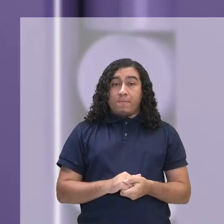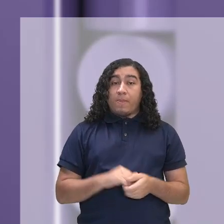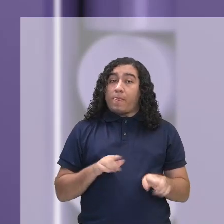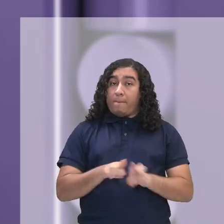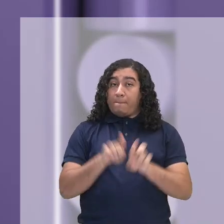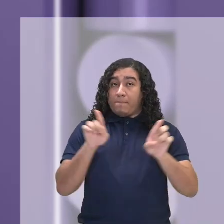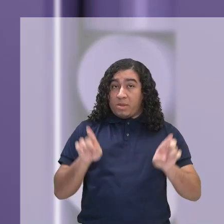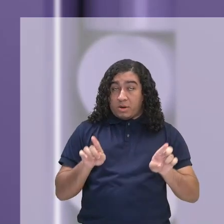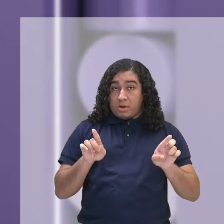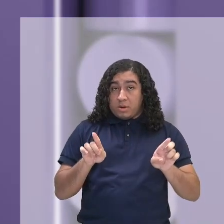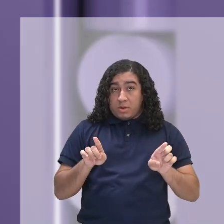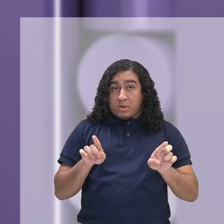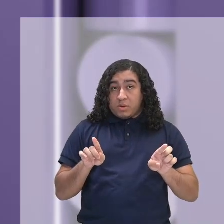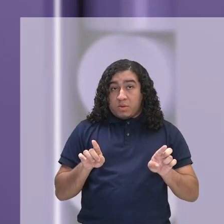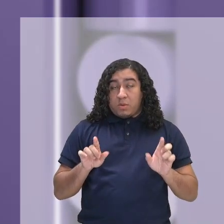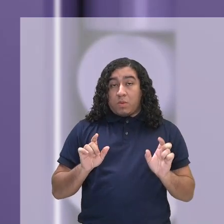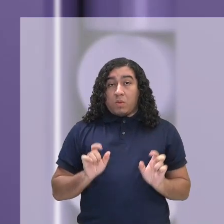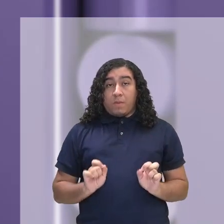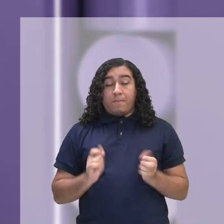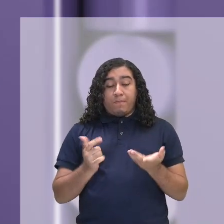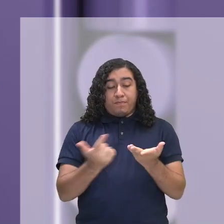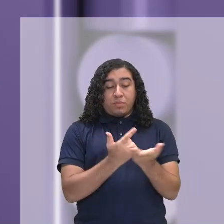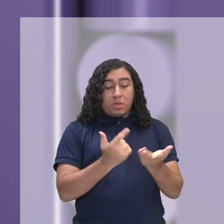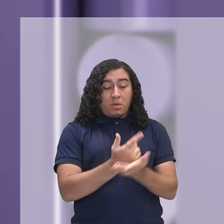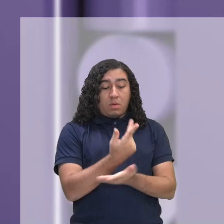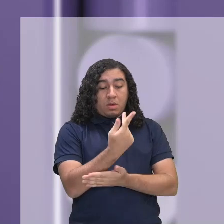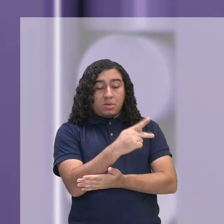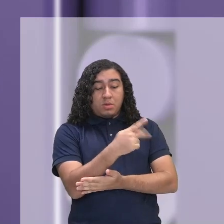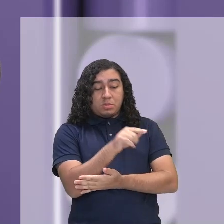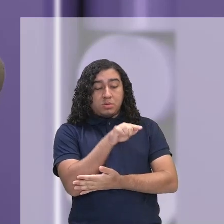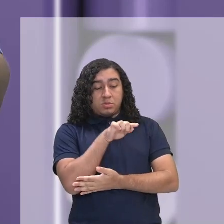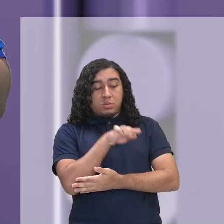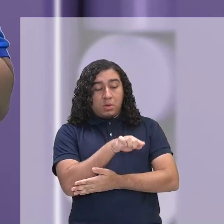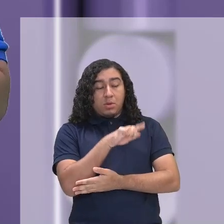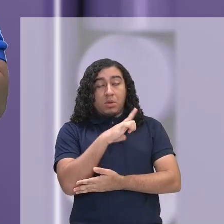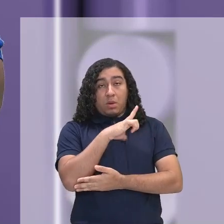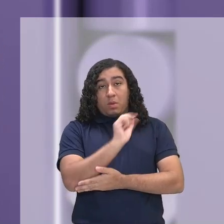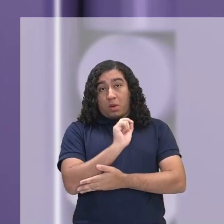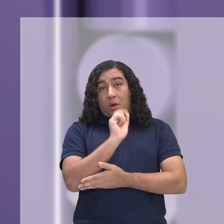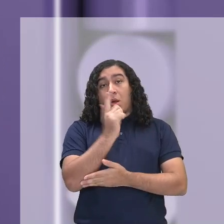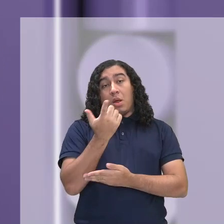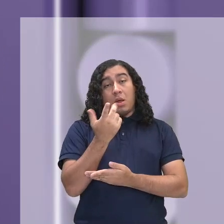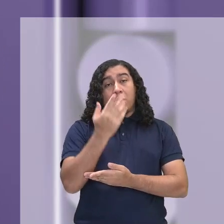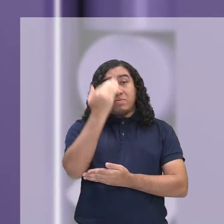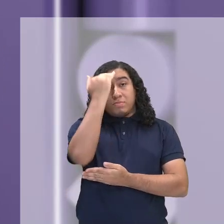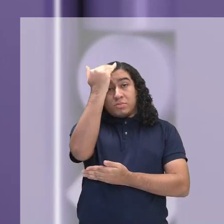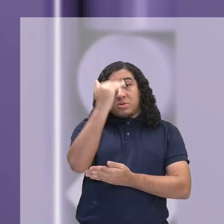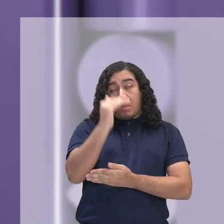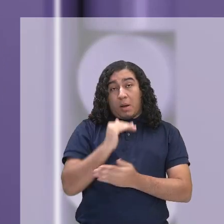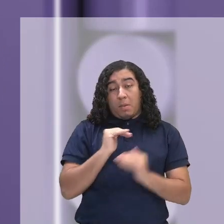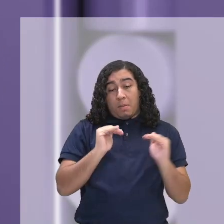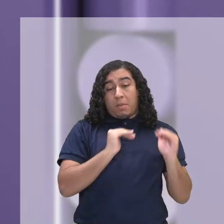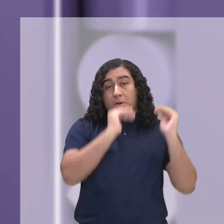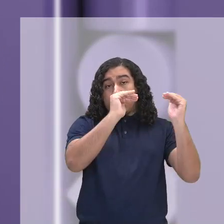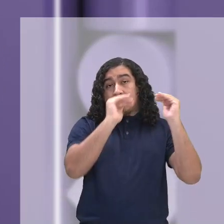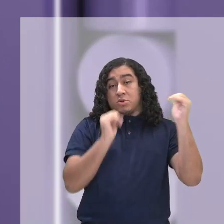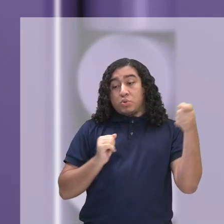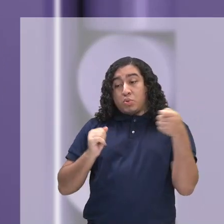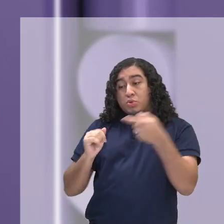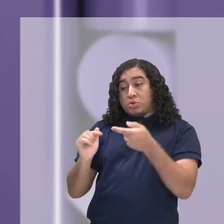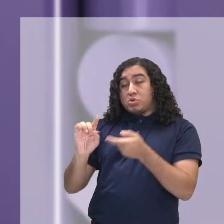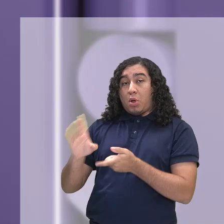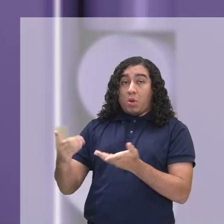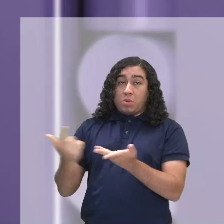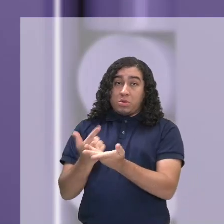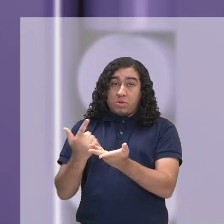Embora os livros sagrados, as escrituras sagradas, tenham uma autoridade maior do que os livros meramente